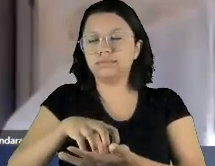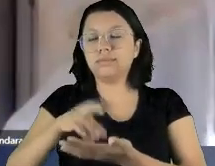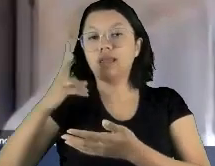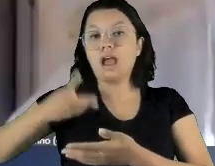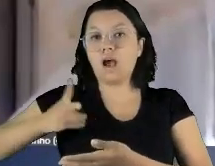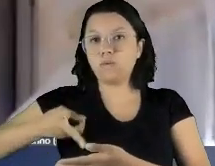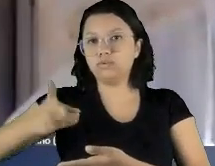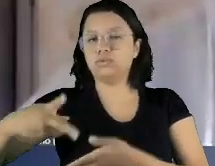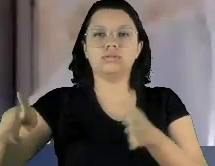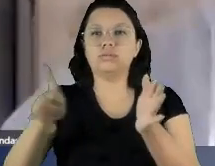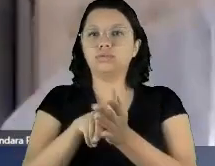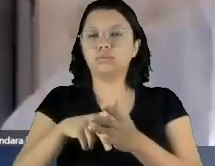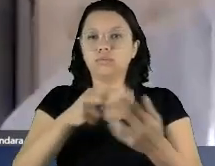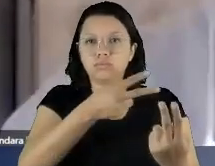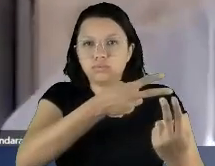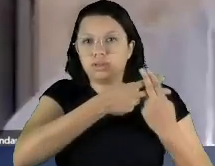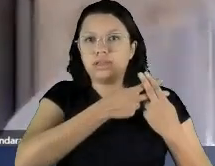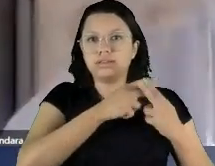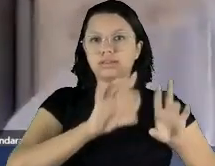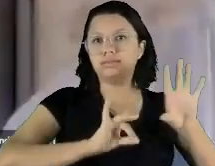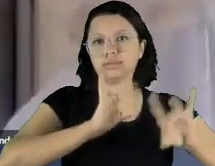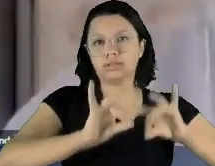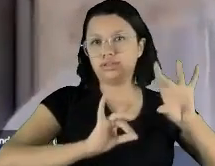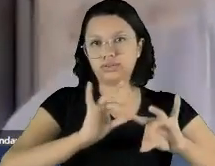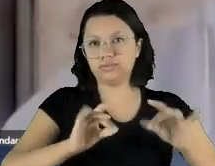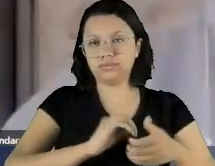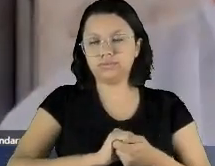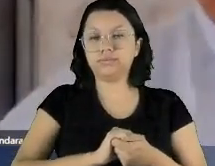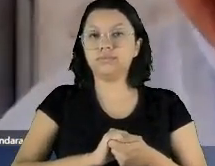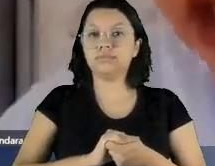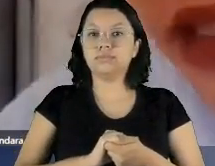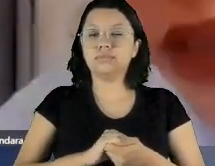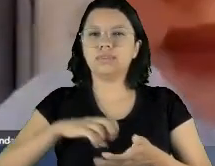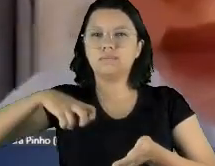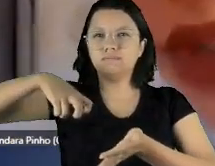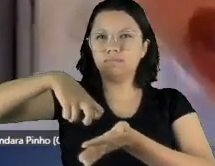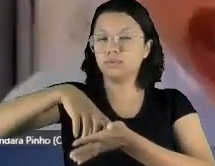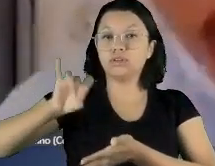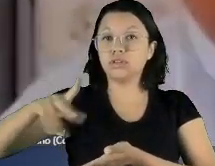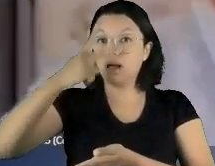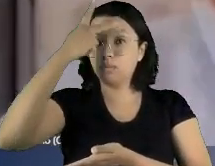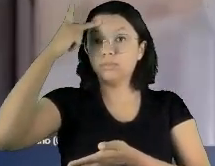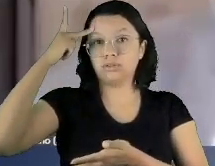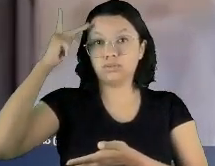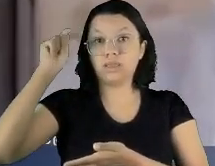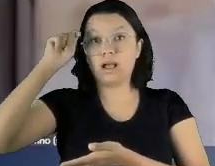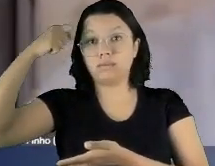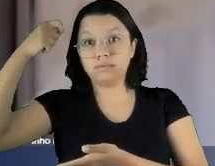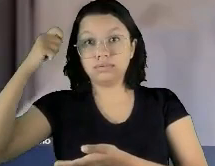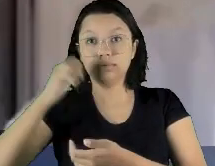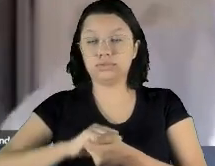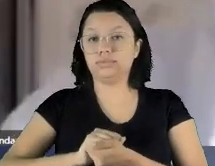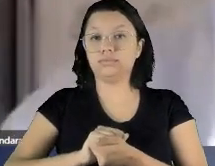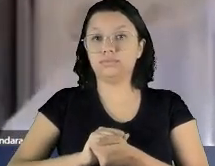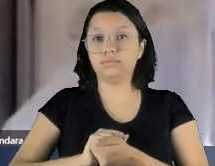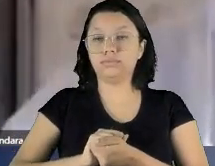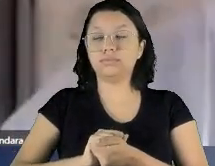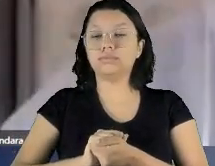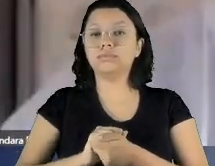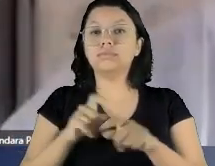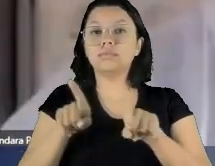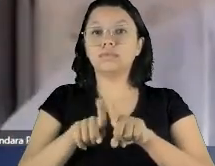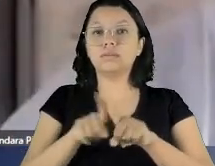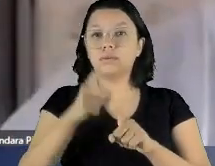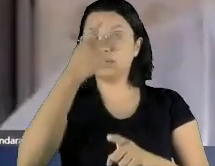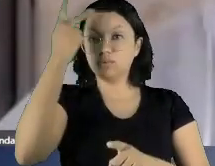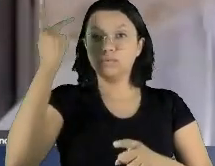encarceramento seletivo, que pune apenas pessoas negras e pessoas pobres. O